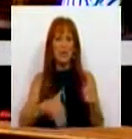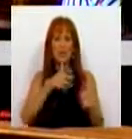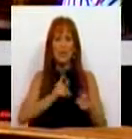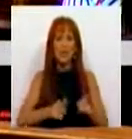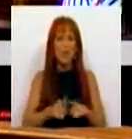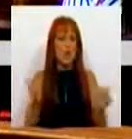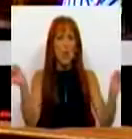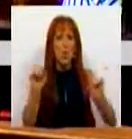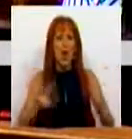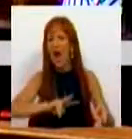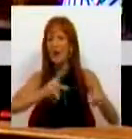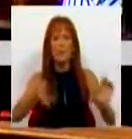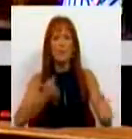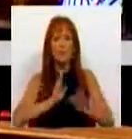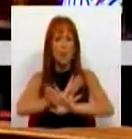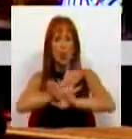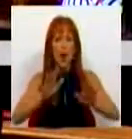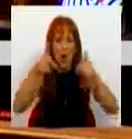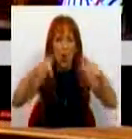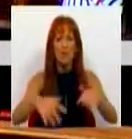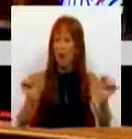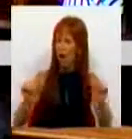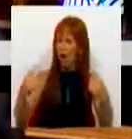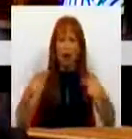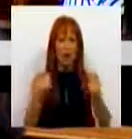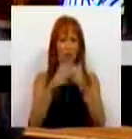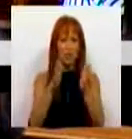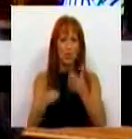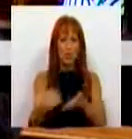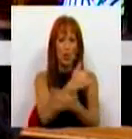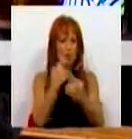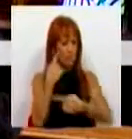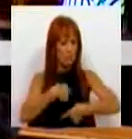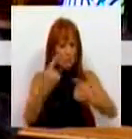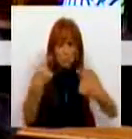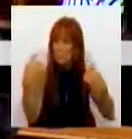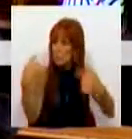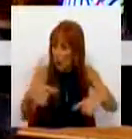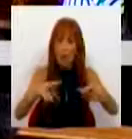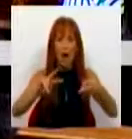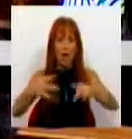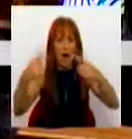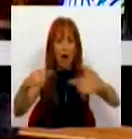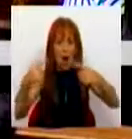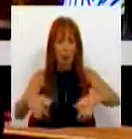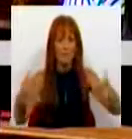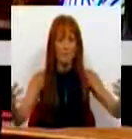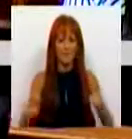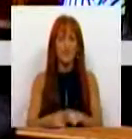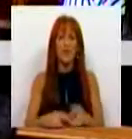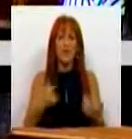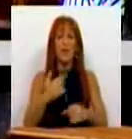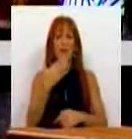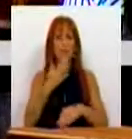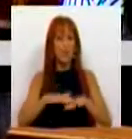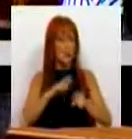dizia não há alternativa. E hoje confirma-se, e todos os dados assim o confirmam, que afinal havia alternativa. E agradecer